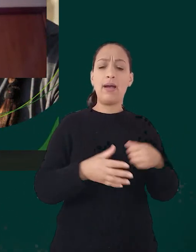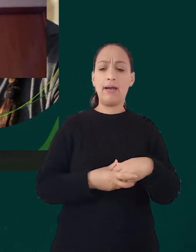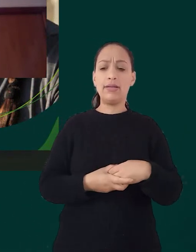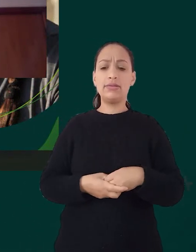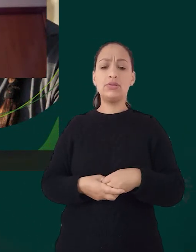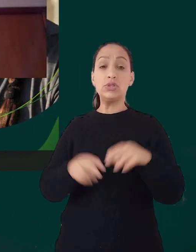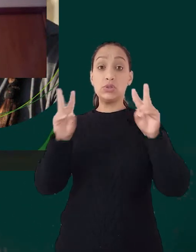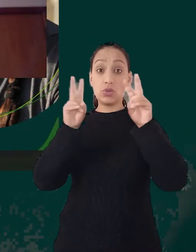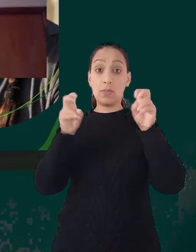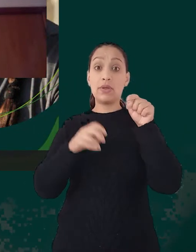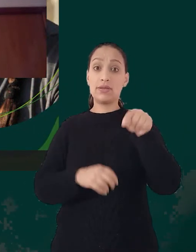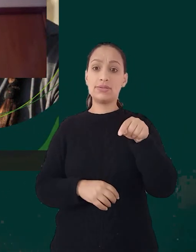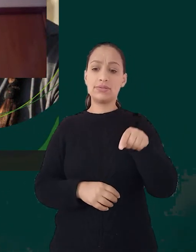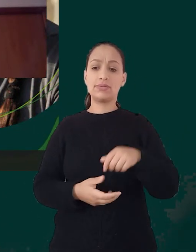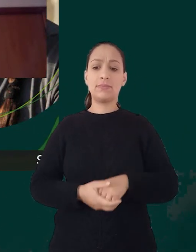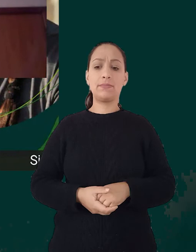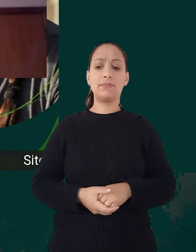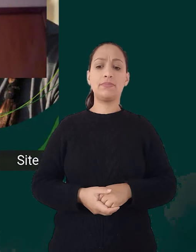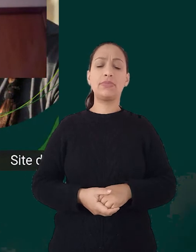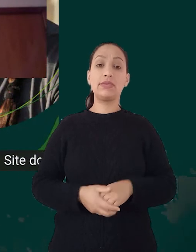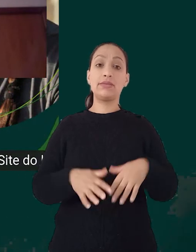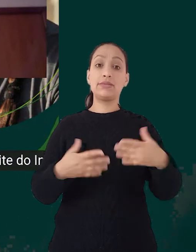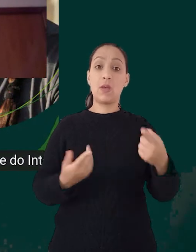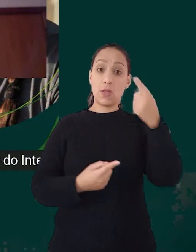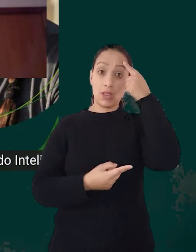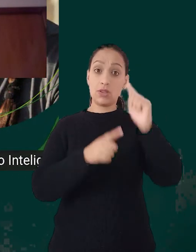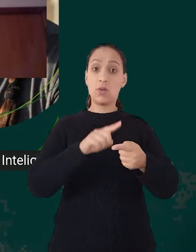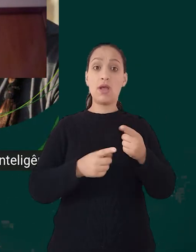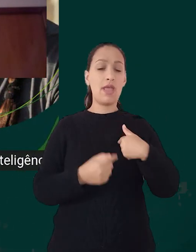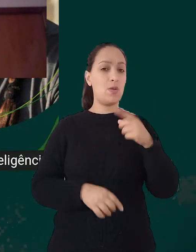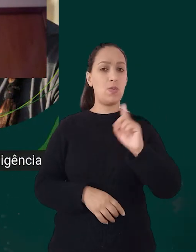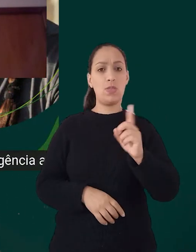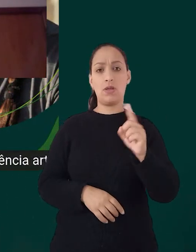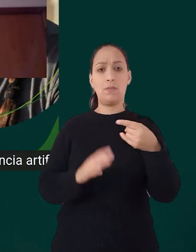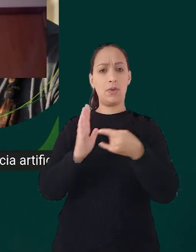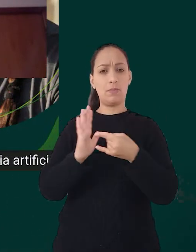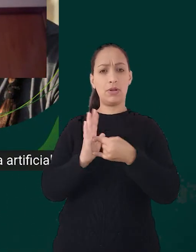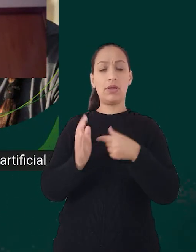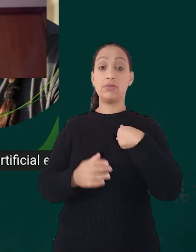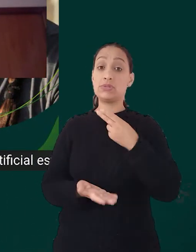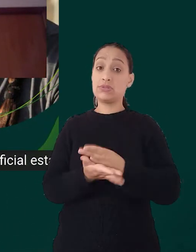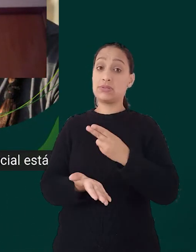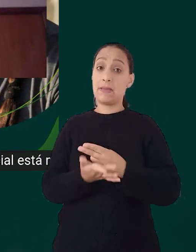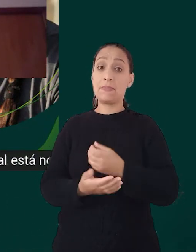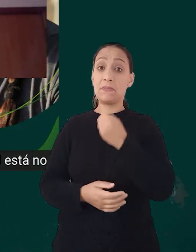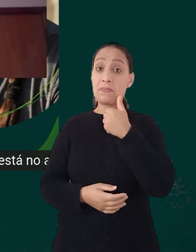essas questões. Eu sou filho da lógica, tá, pessoal? Eu não sou programador, mas sempre me dei bem em matemática.